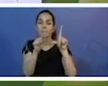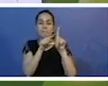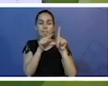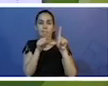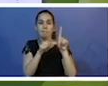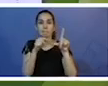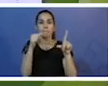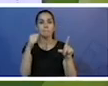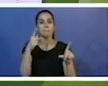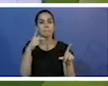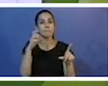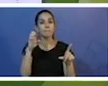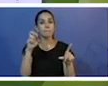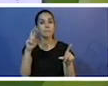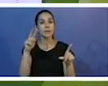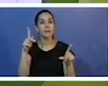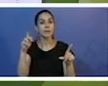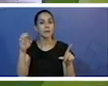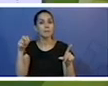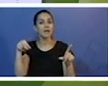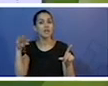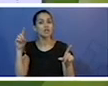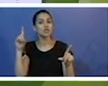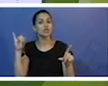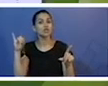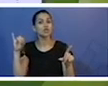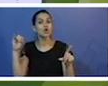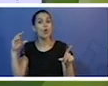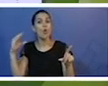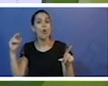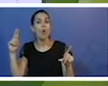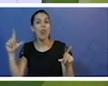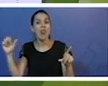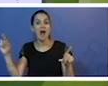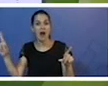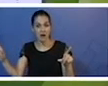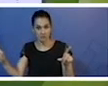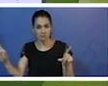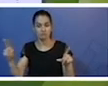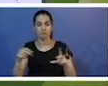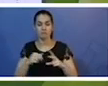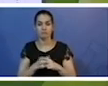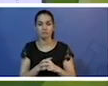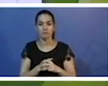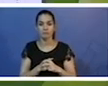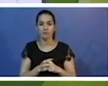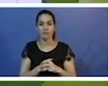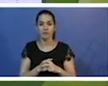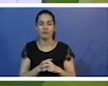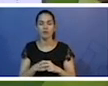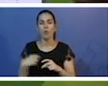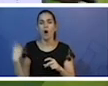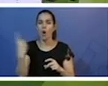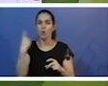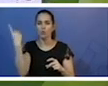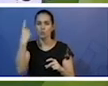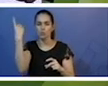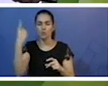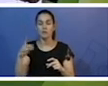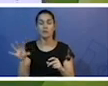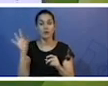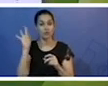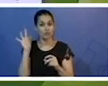seja, a altura, ela sai do vértice e ela vai até o outro